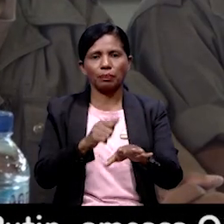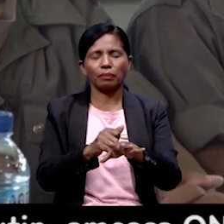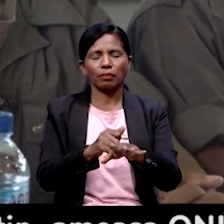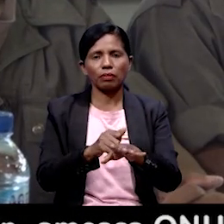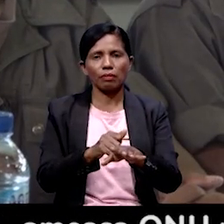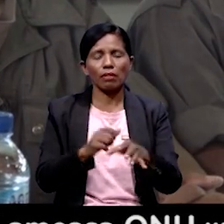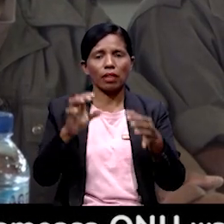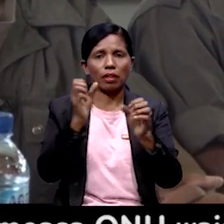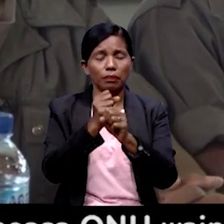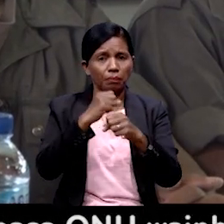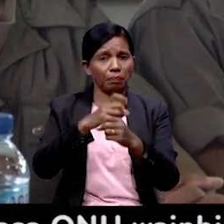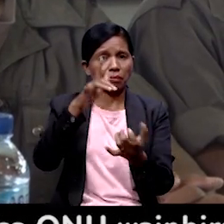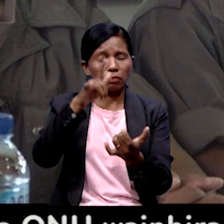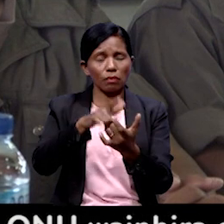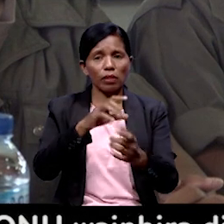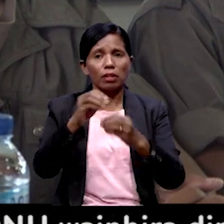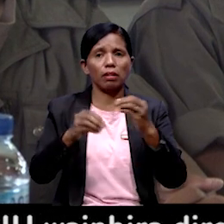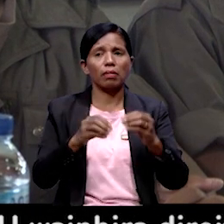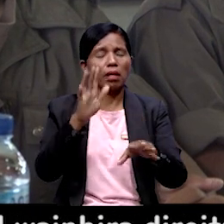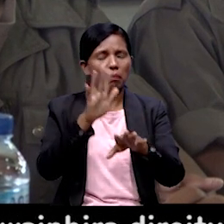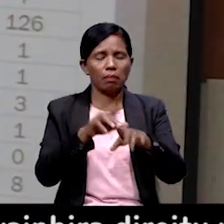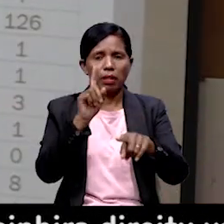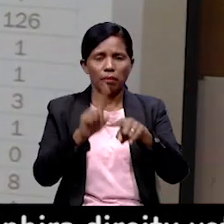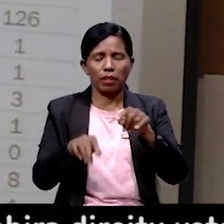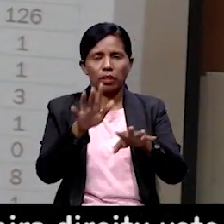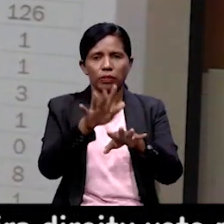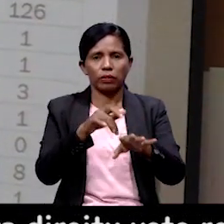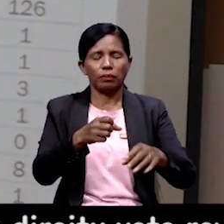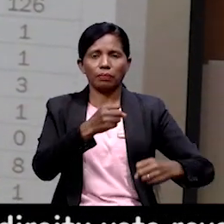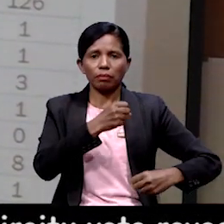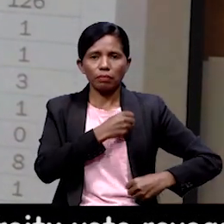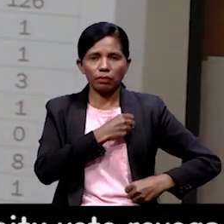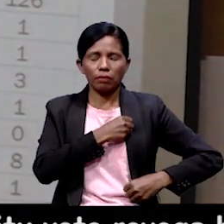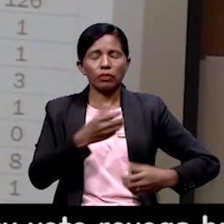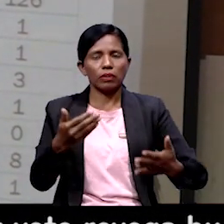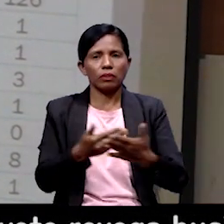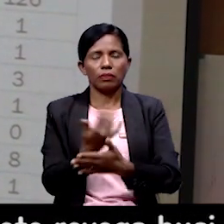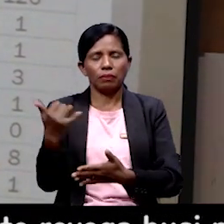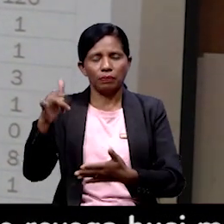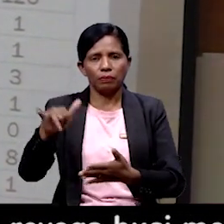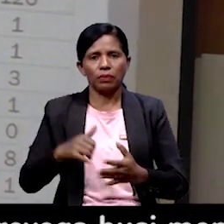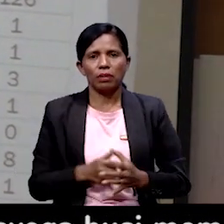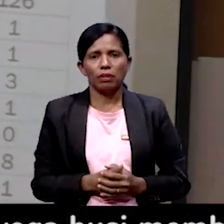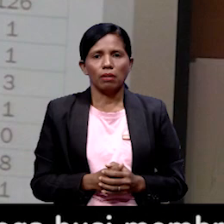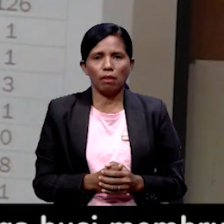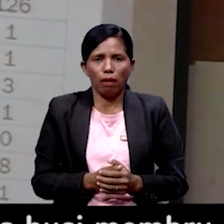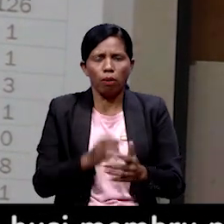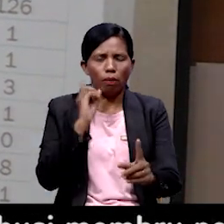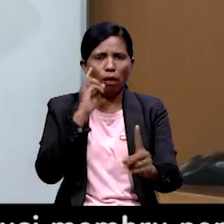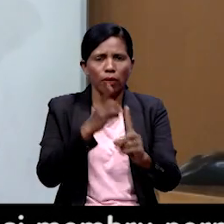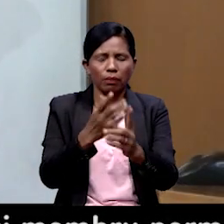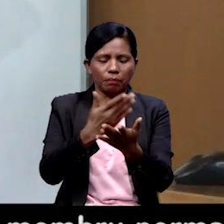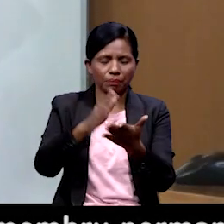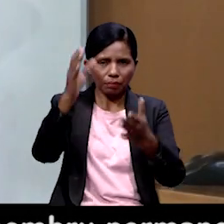ba forsa rekrutamentu fonsira iha kuartel FF de telimetinarum objetivu husi sensibilizasaun ne atu